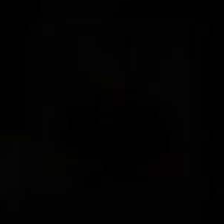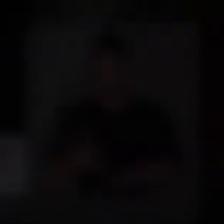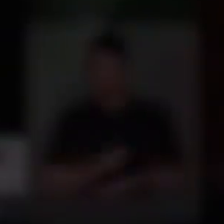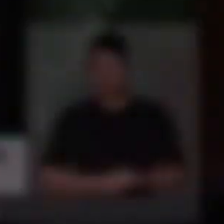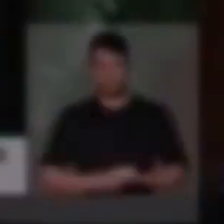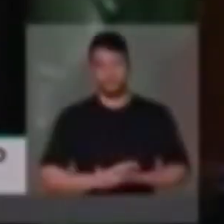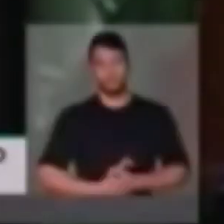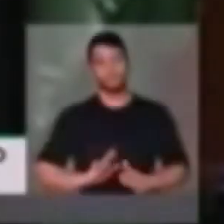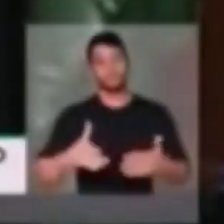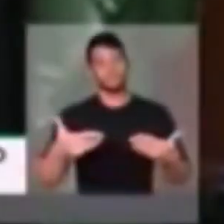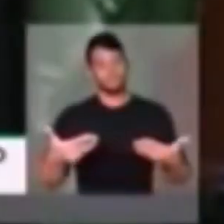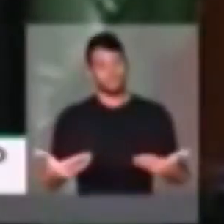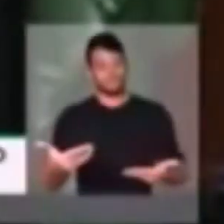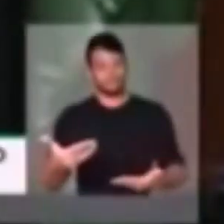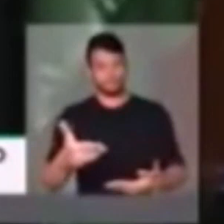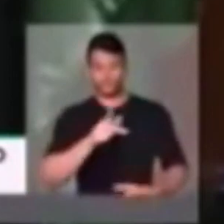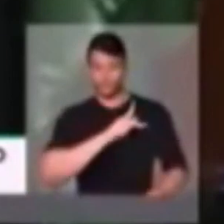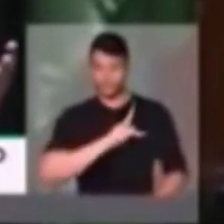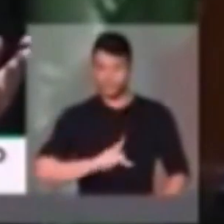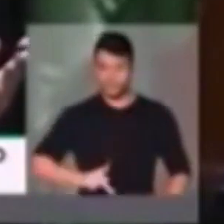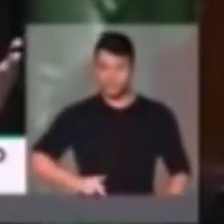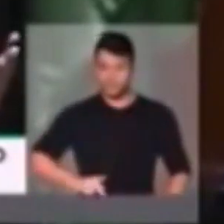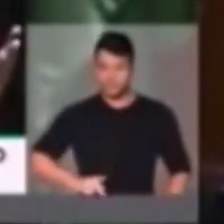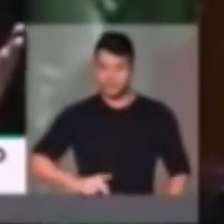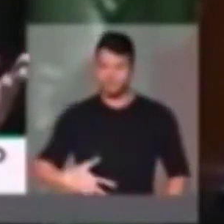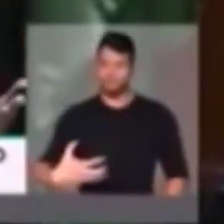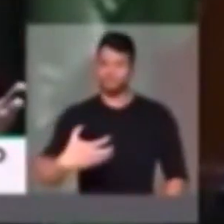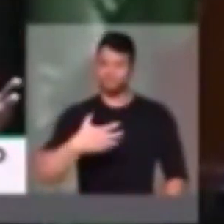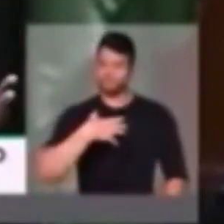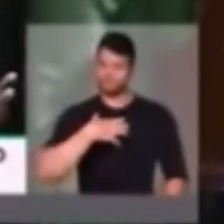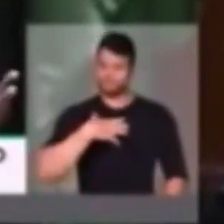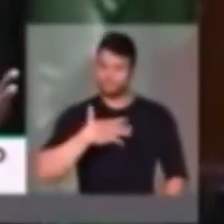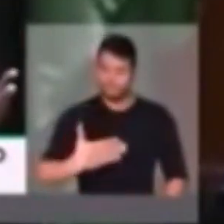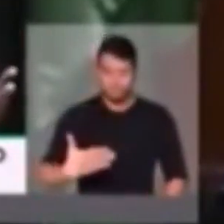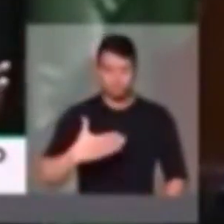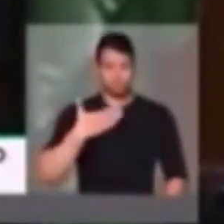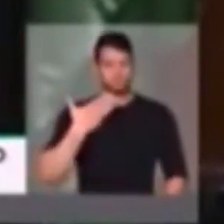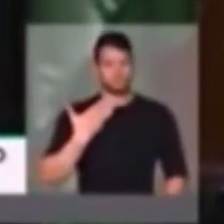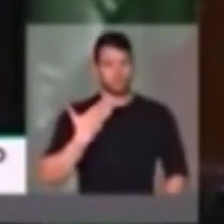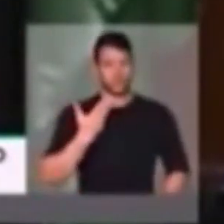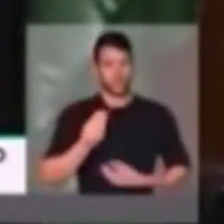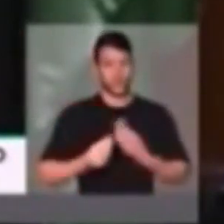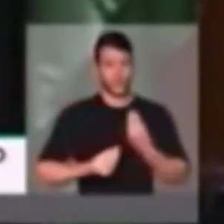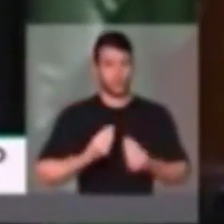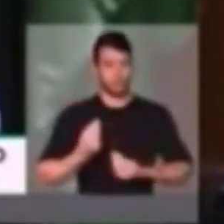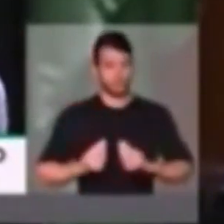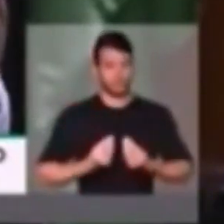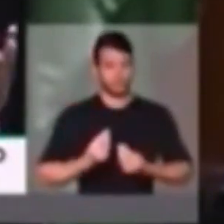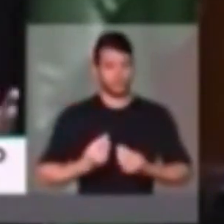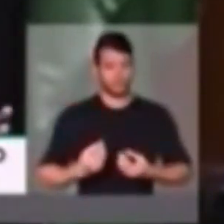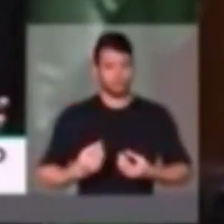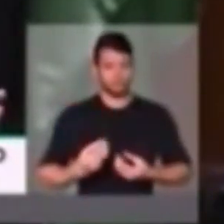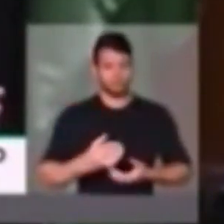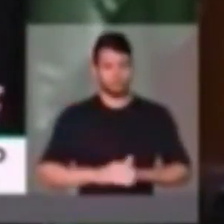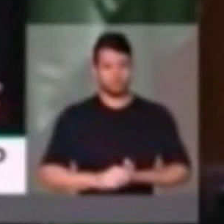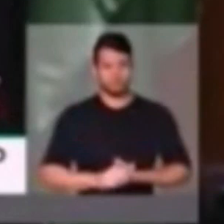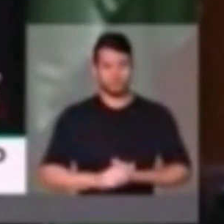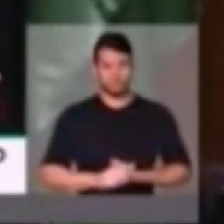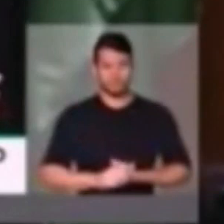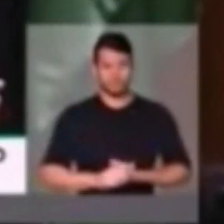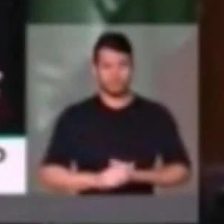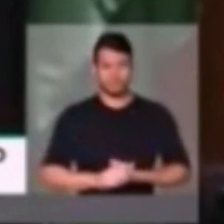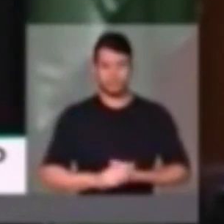devo dizer 'presidente que eu estou muito surpreso eu estou muito surpreso